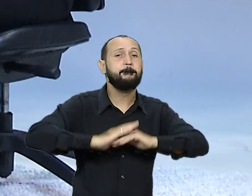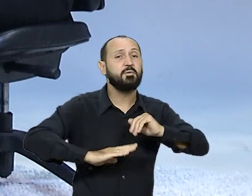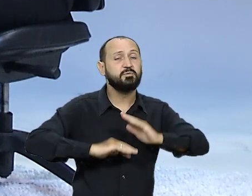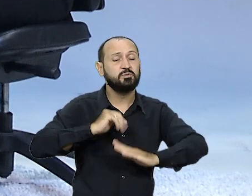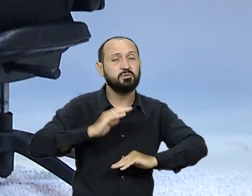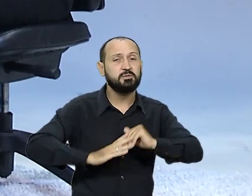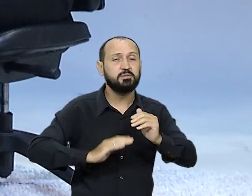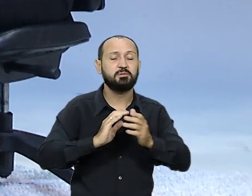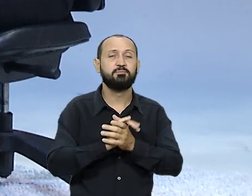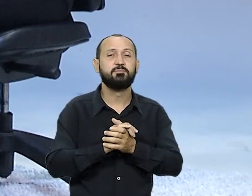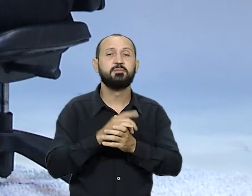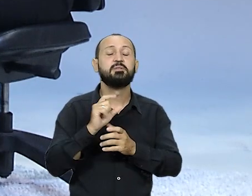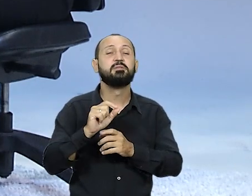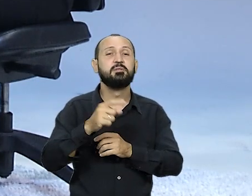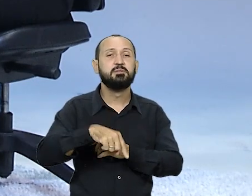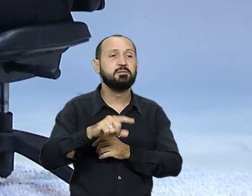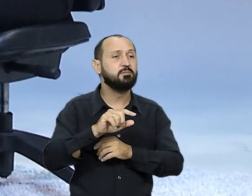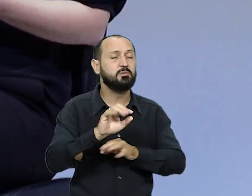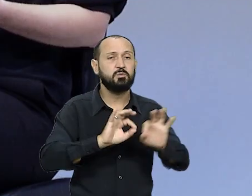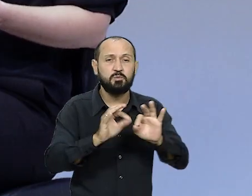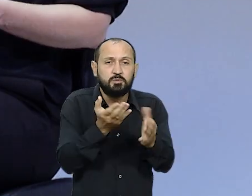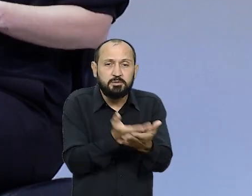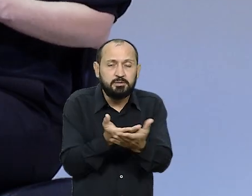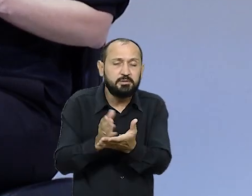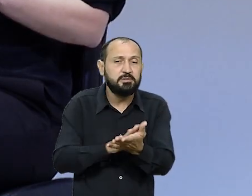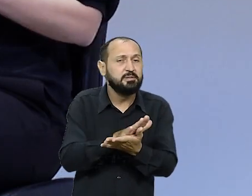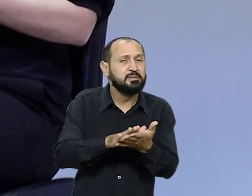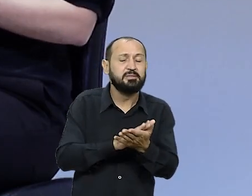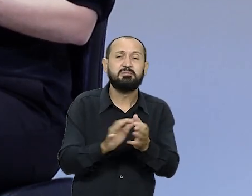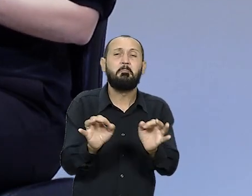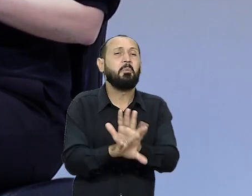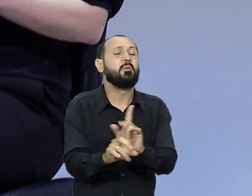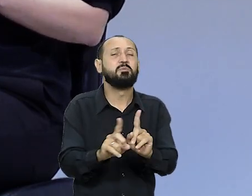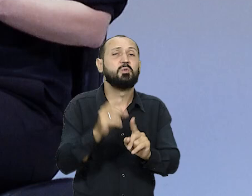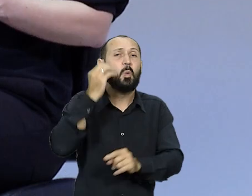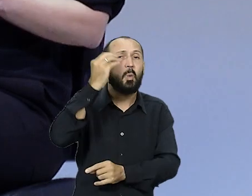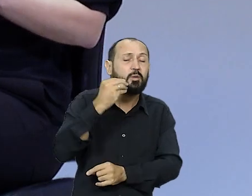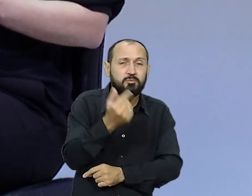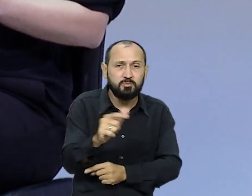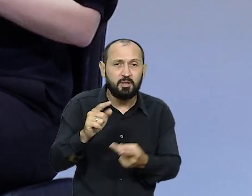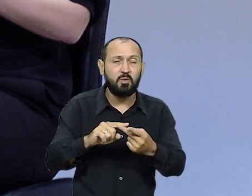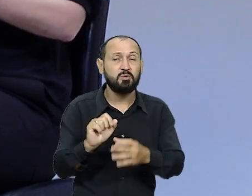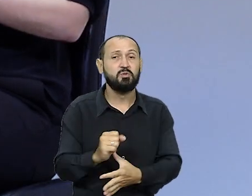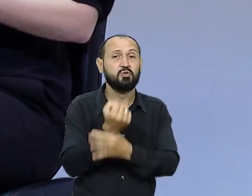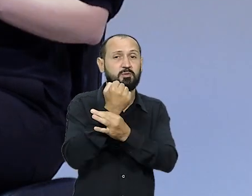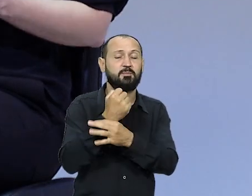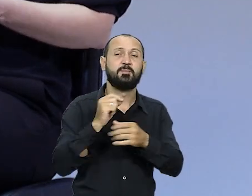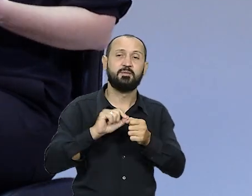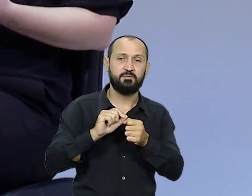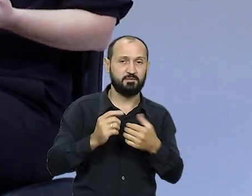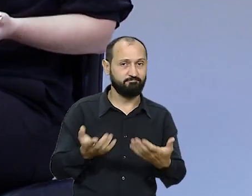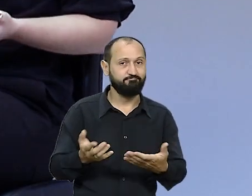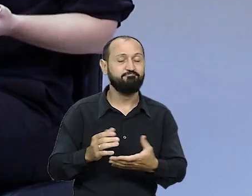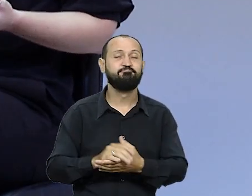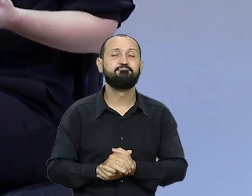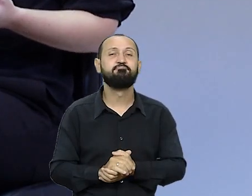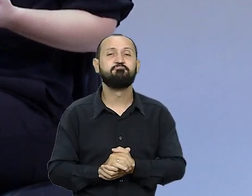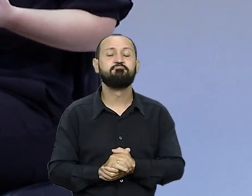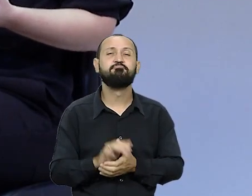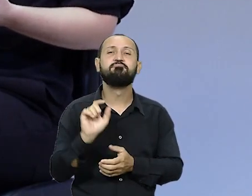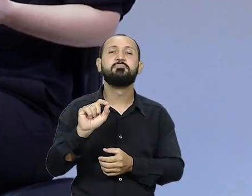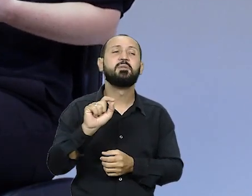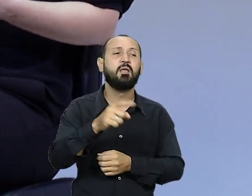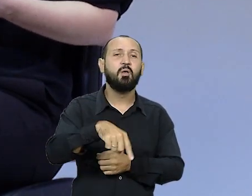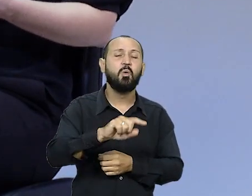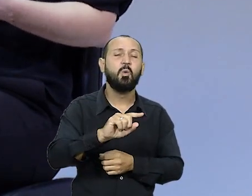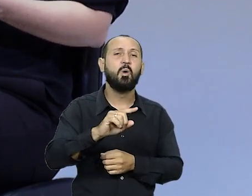trabalho profissionais que estão totalmente despreparados, ou que não têm experiência, ou que não têm segurança para estar realizando